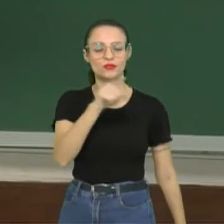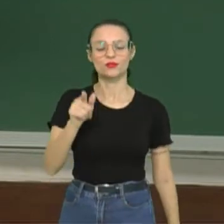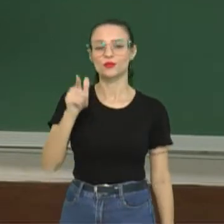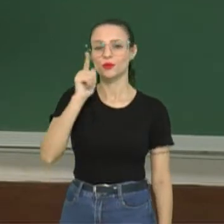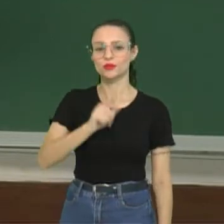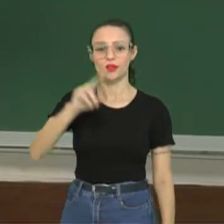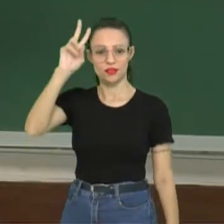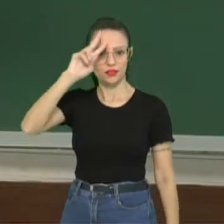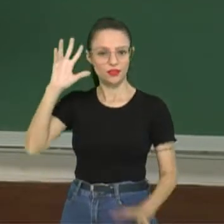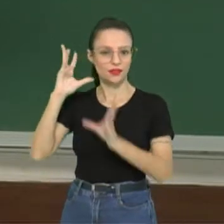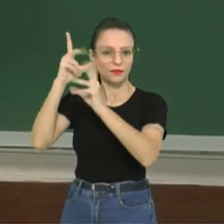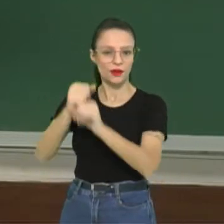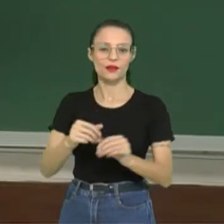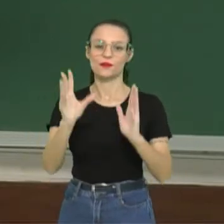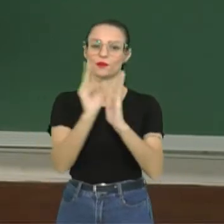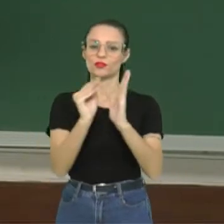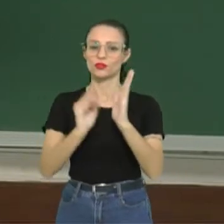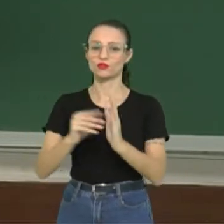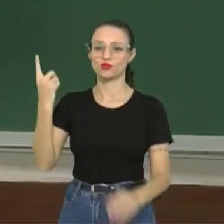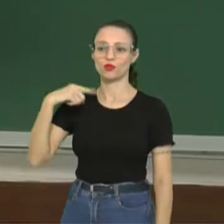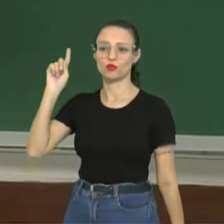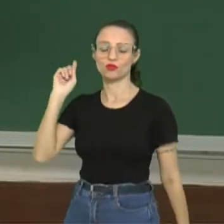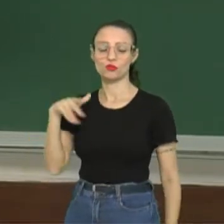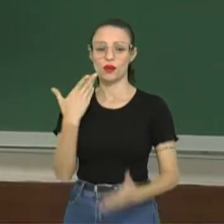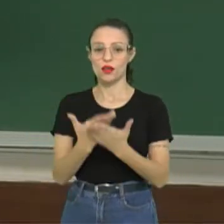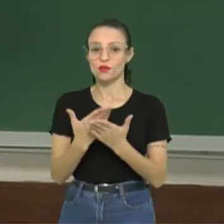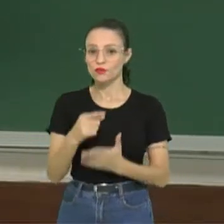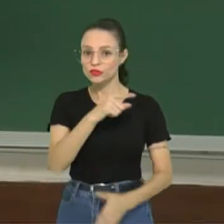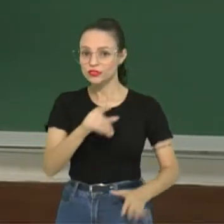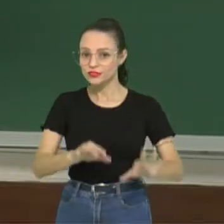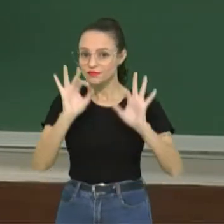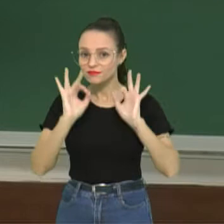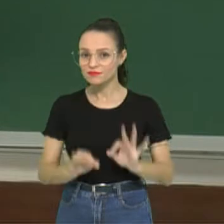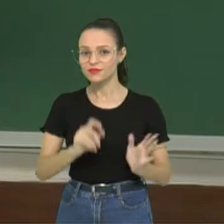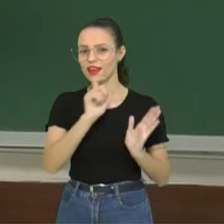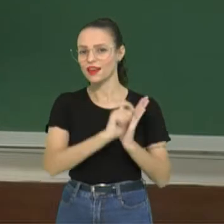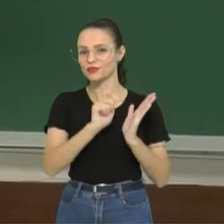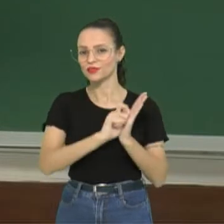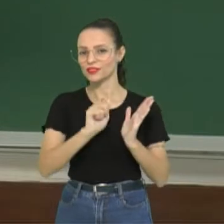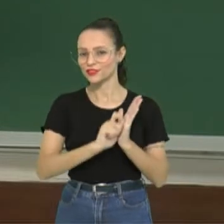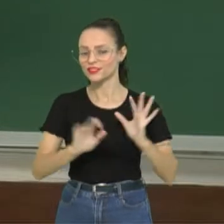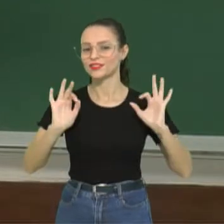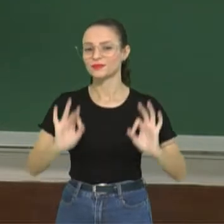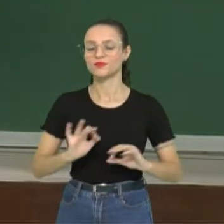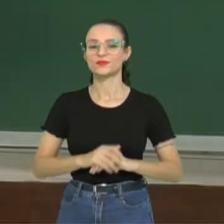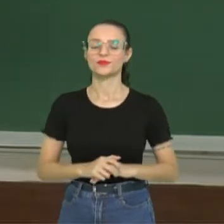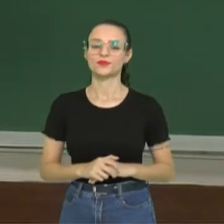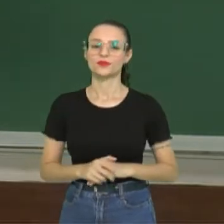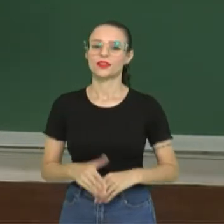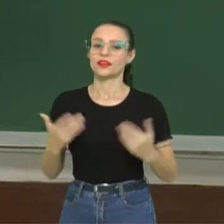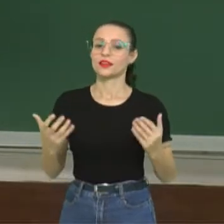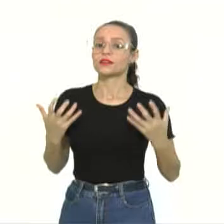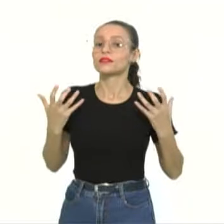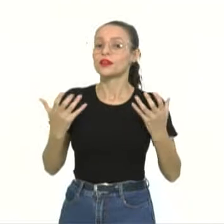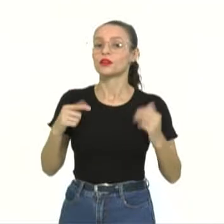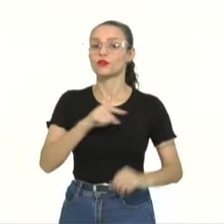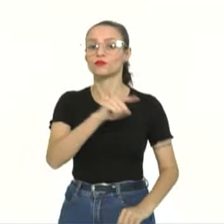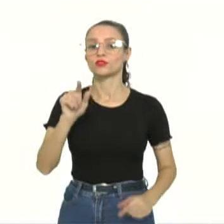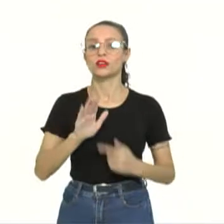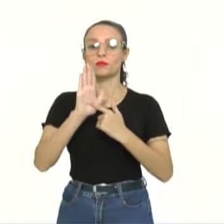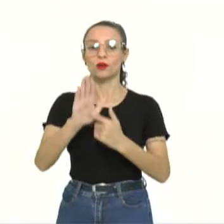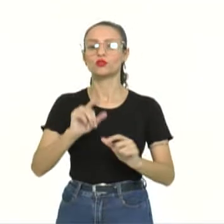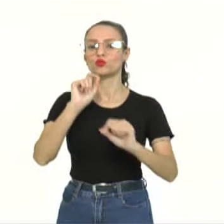conseguiram lembrar dos conteúdos da aula passada se vocês fizeram realmente algumas anotações aqui eu quero que vocês